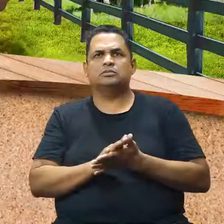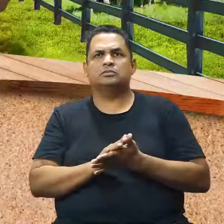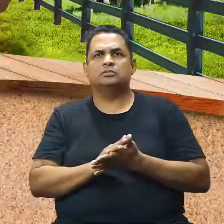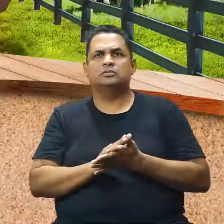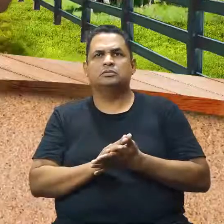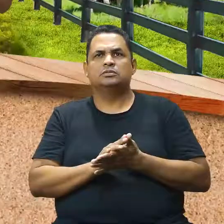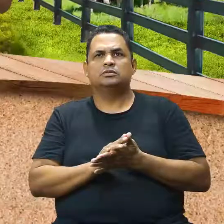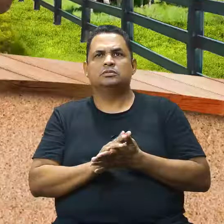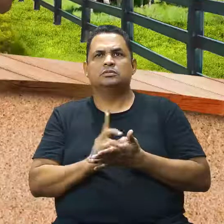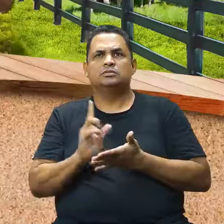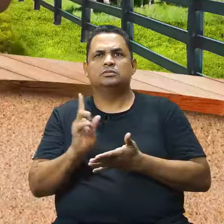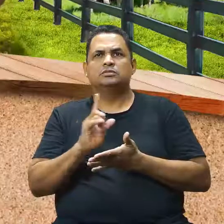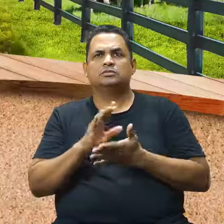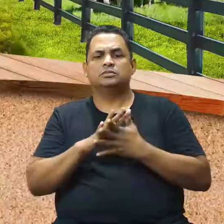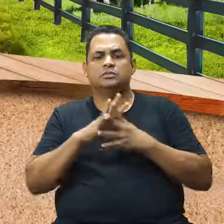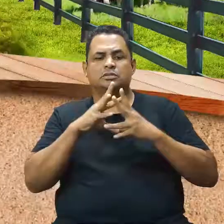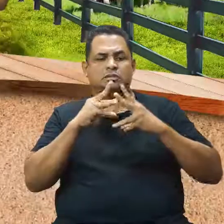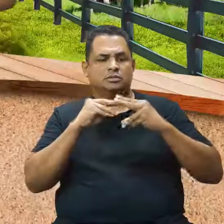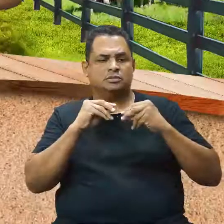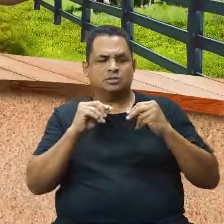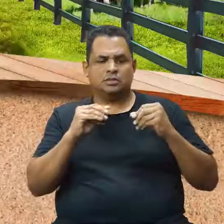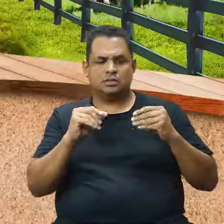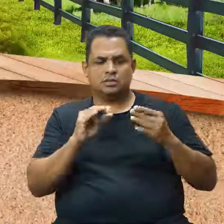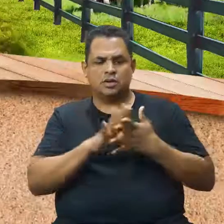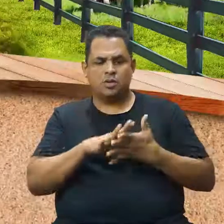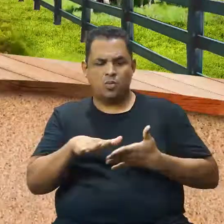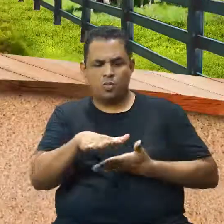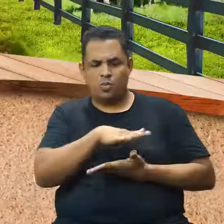forma de você não degradar o ambiente.